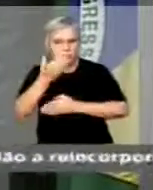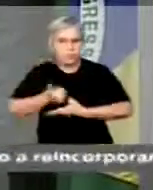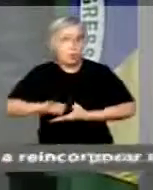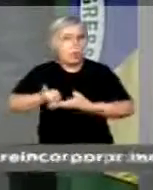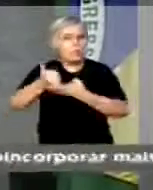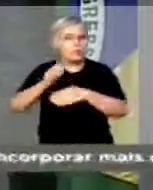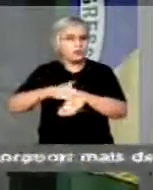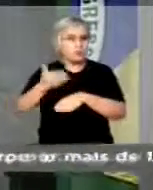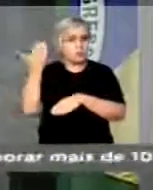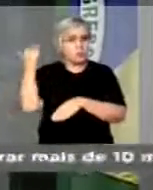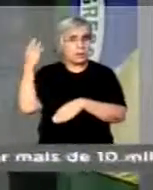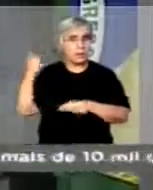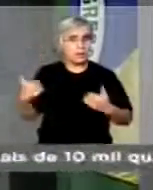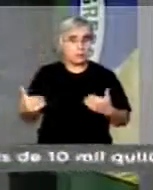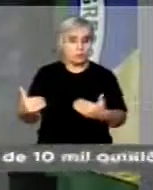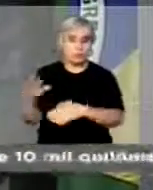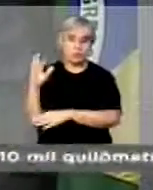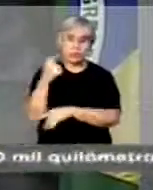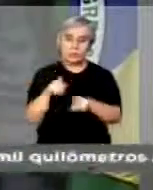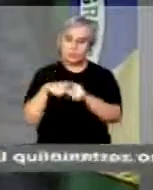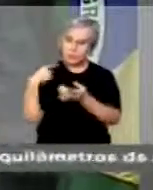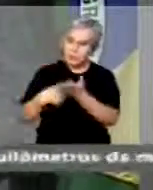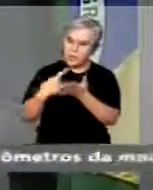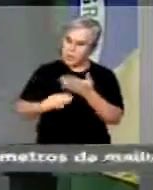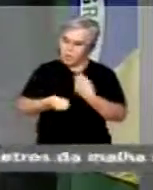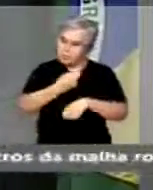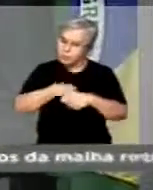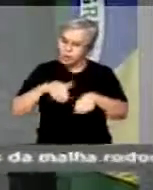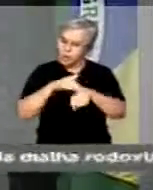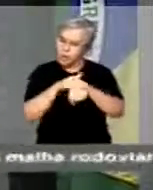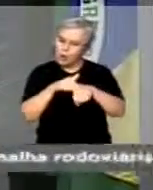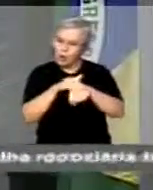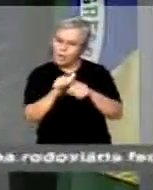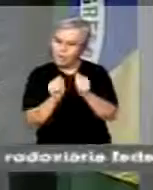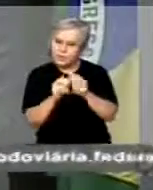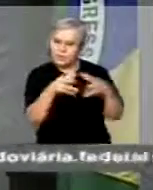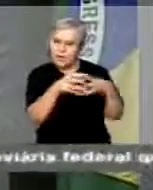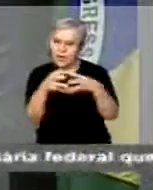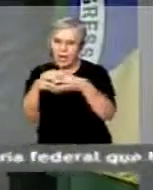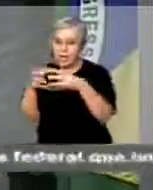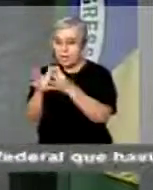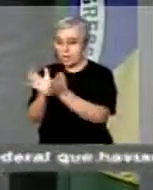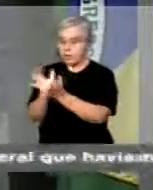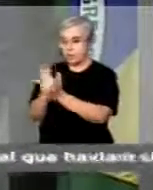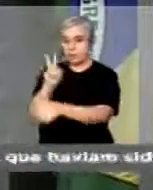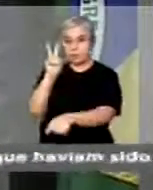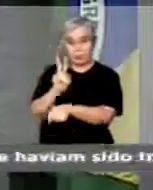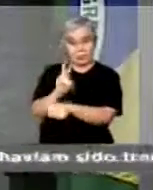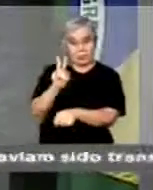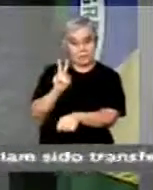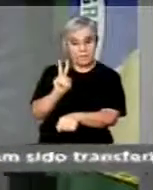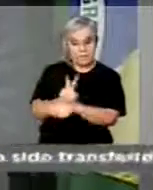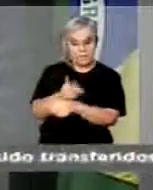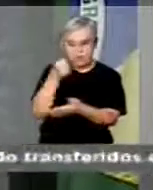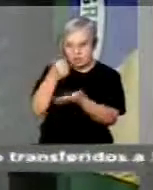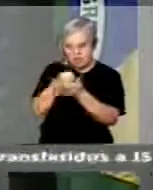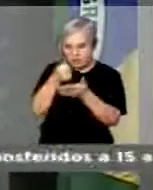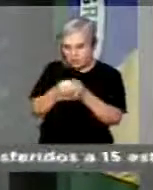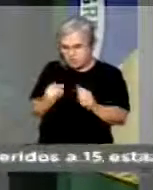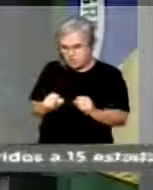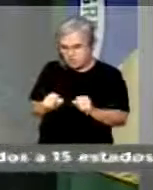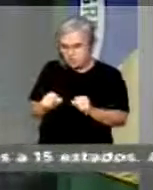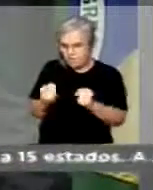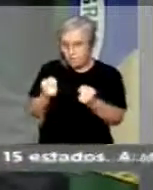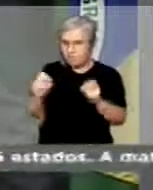prestados e o compromisso de diálogo, tanto com aqueles que defendem de maneira mais efetiva